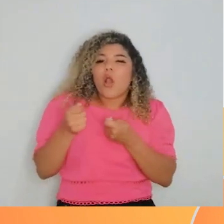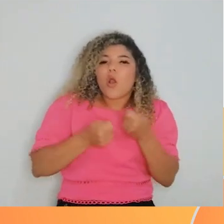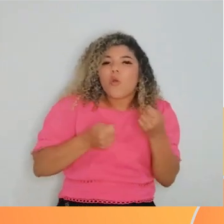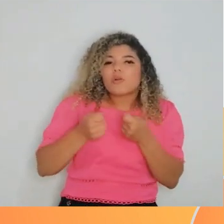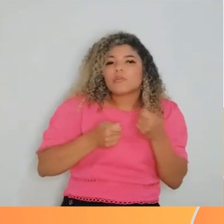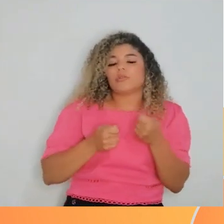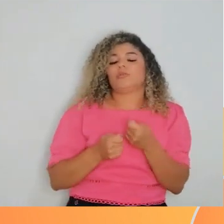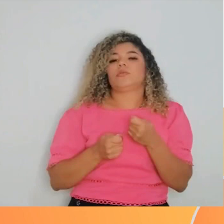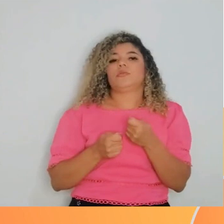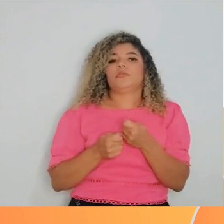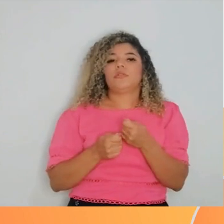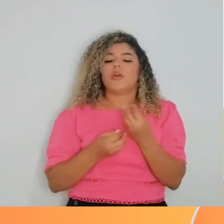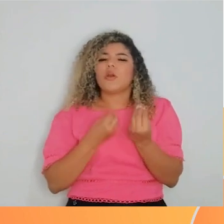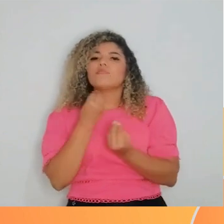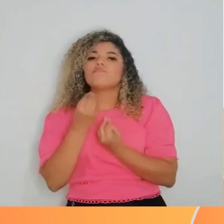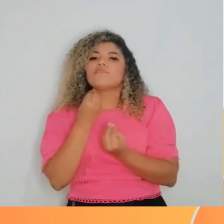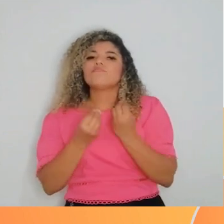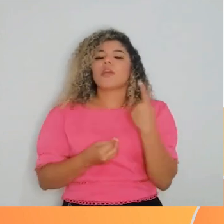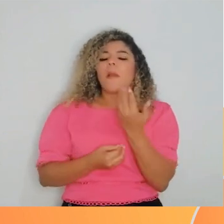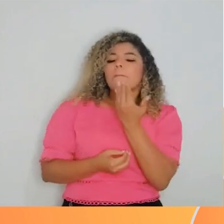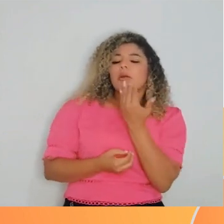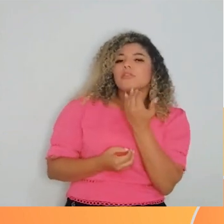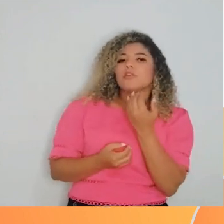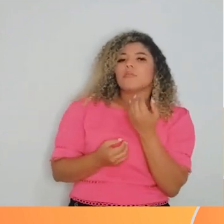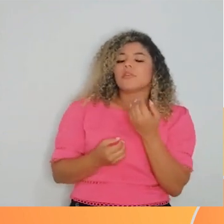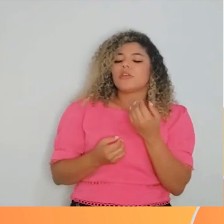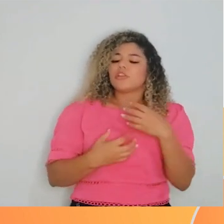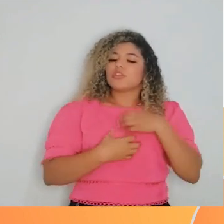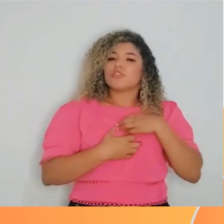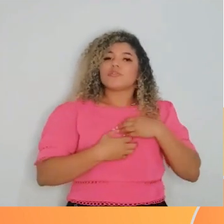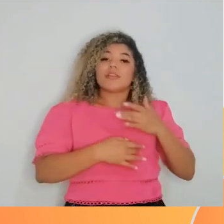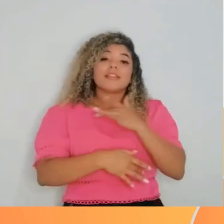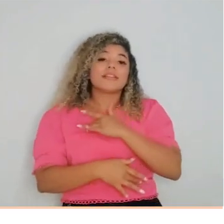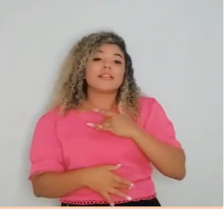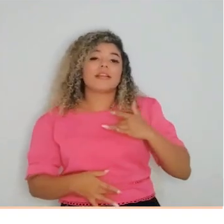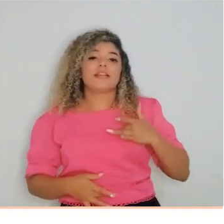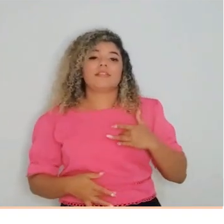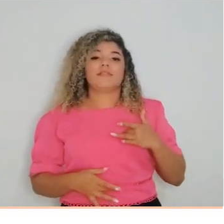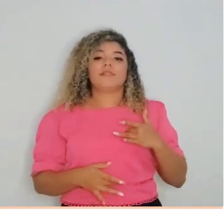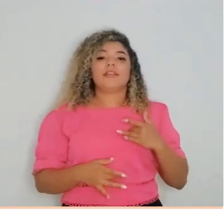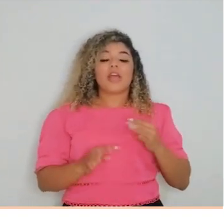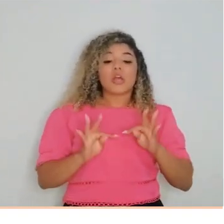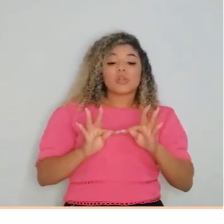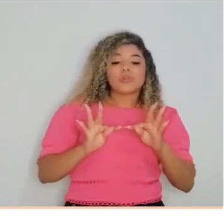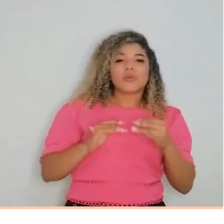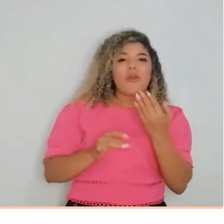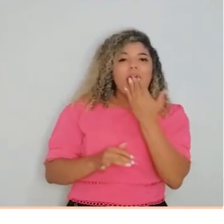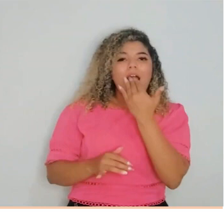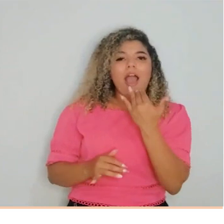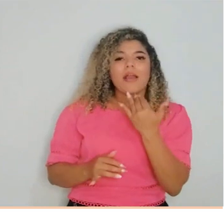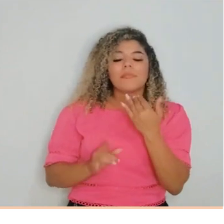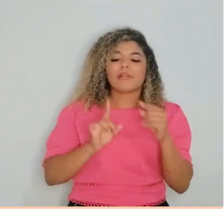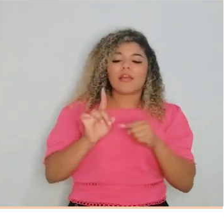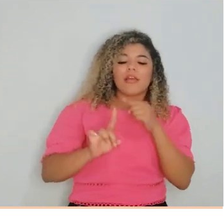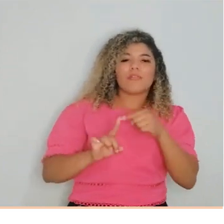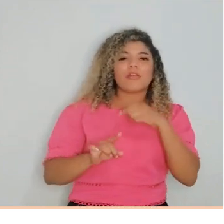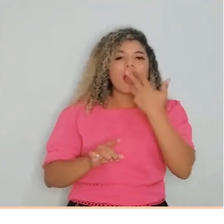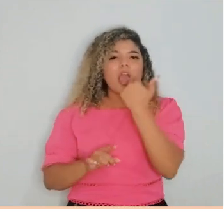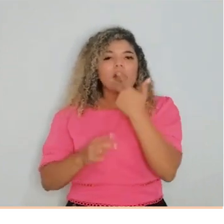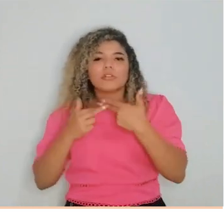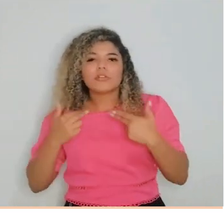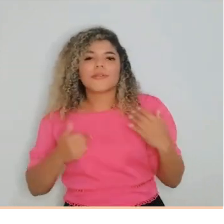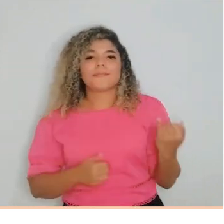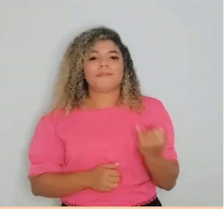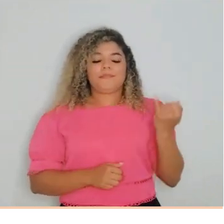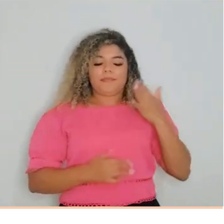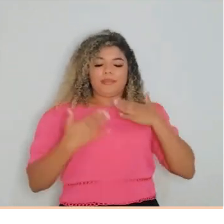controle muito grande. Como que eu posso me alimentar de forma saudável, promovendo toda essa alimentação no sentido de nutrientes